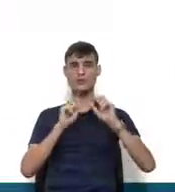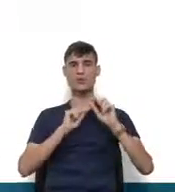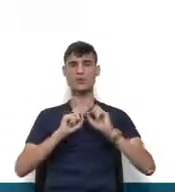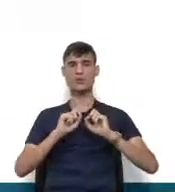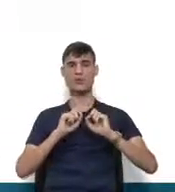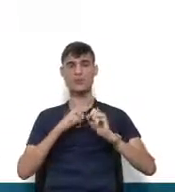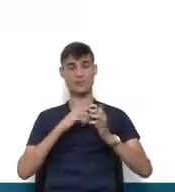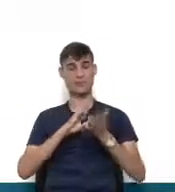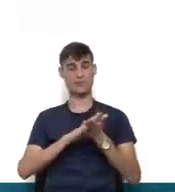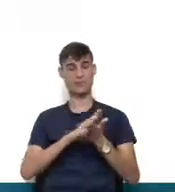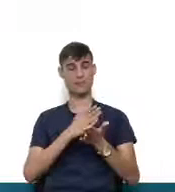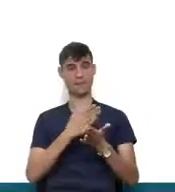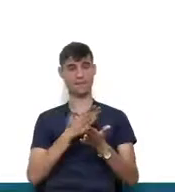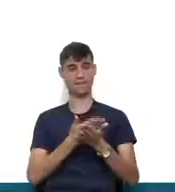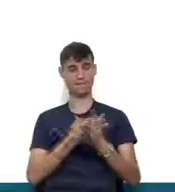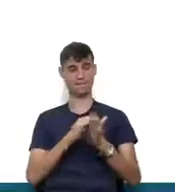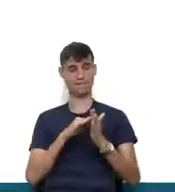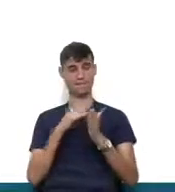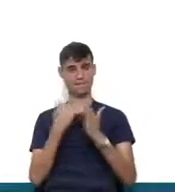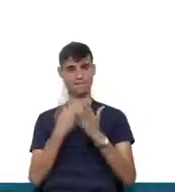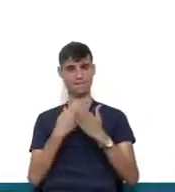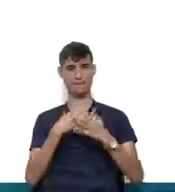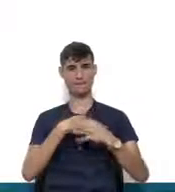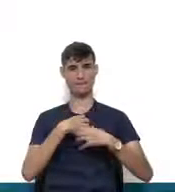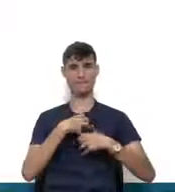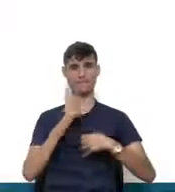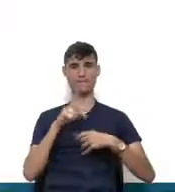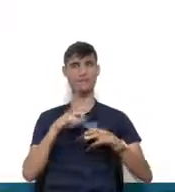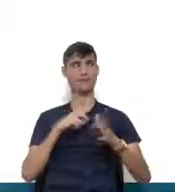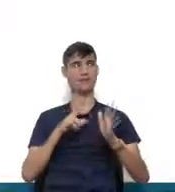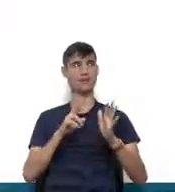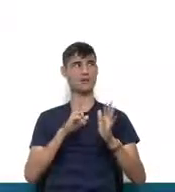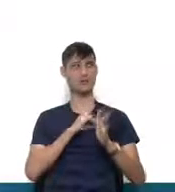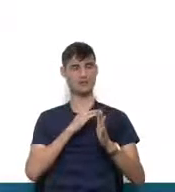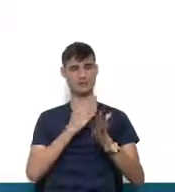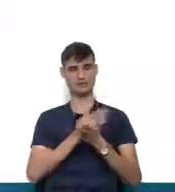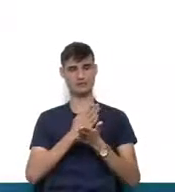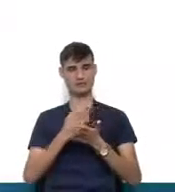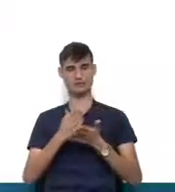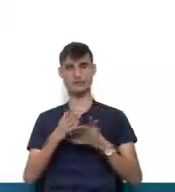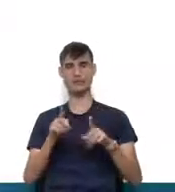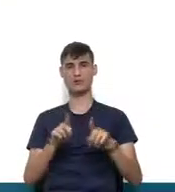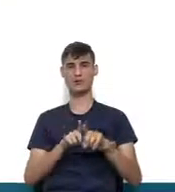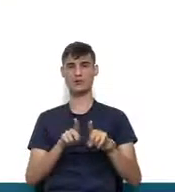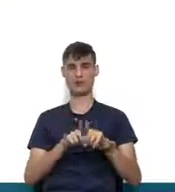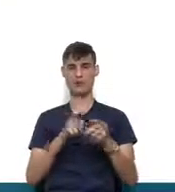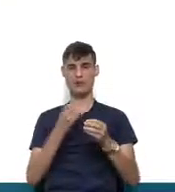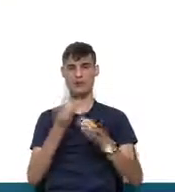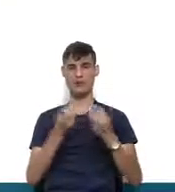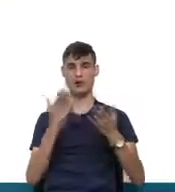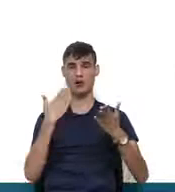Que a interpretação de todas essas condições estão sendo representadas aqui, e como o calor se